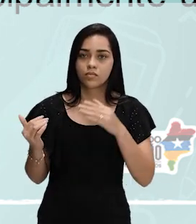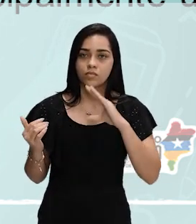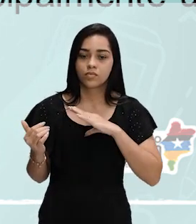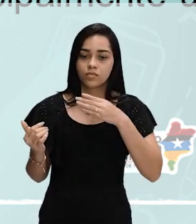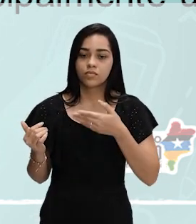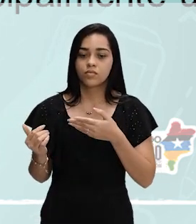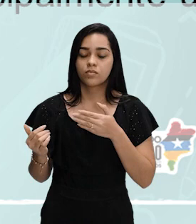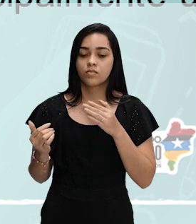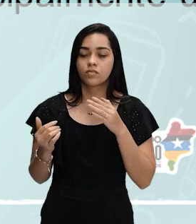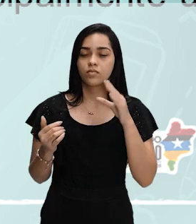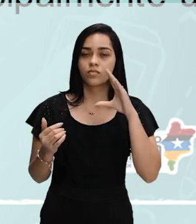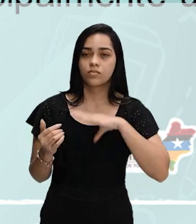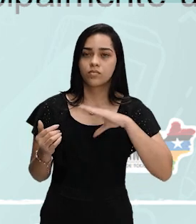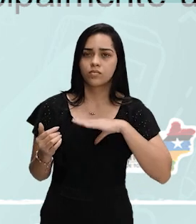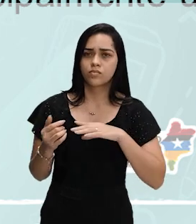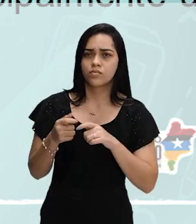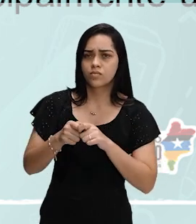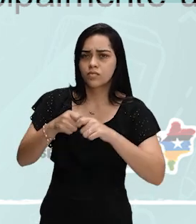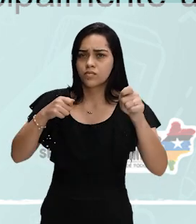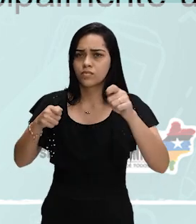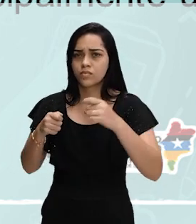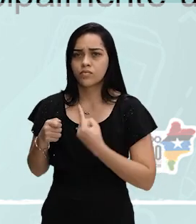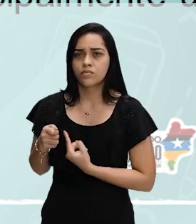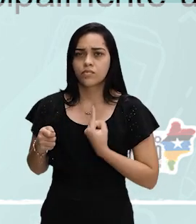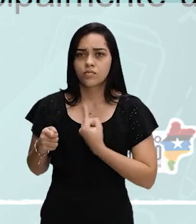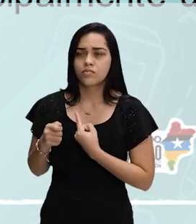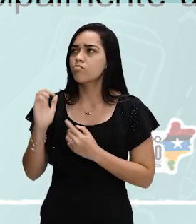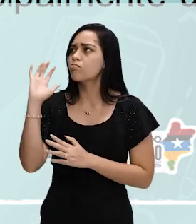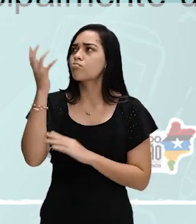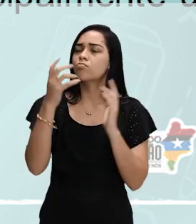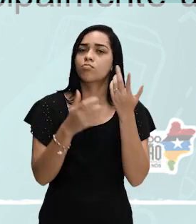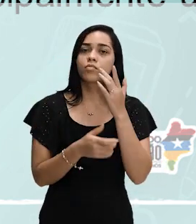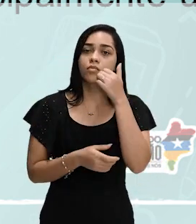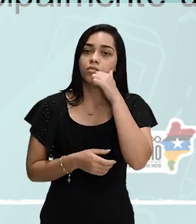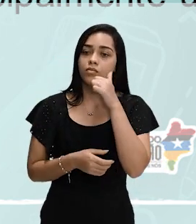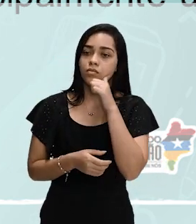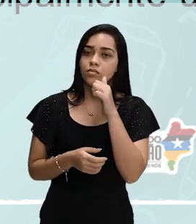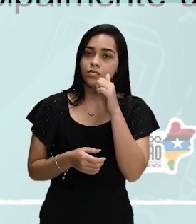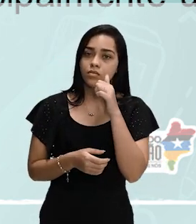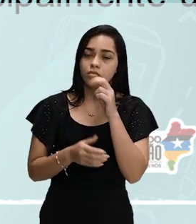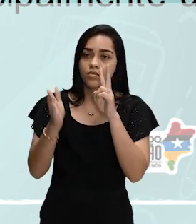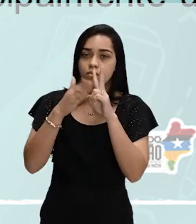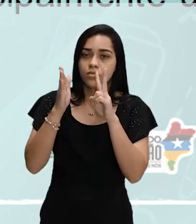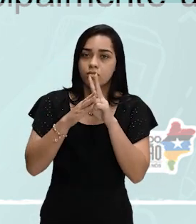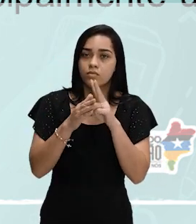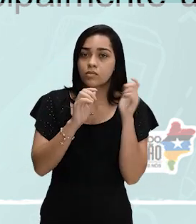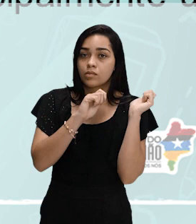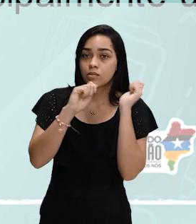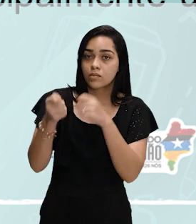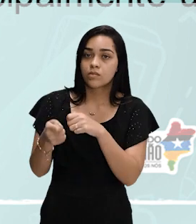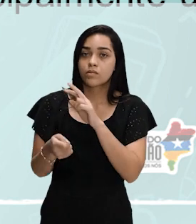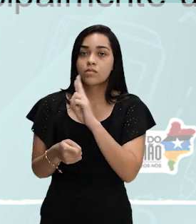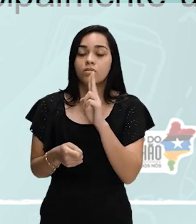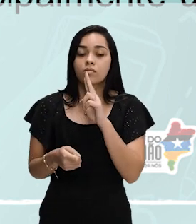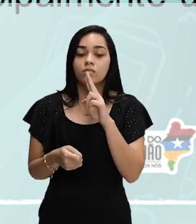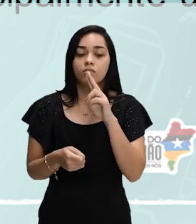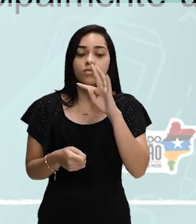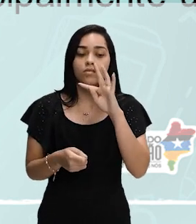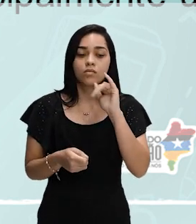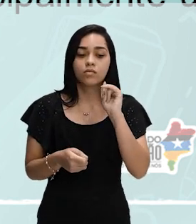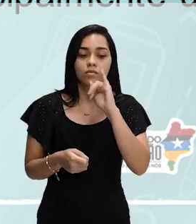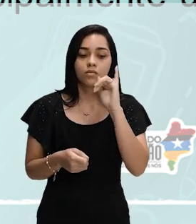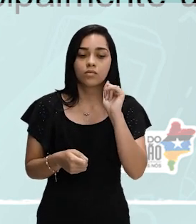é ferido por uma índia ao andar só por entre as matas. Essa índia é a jovem guerreira